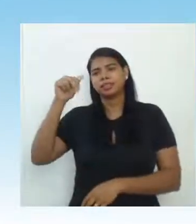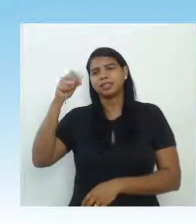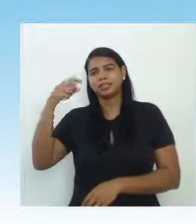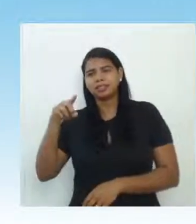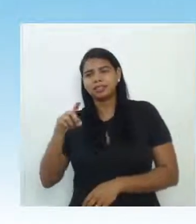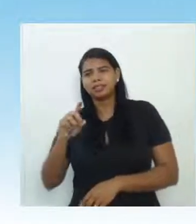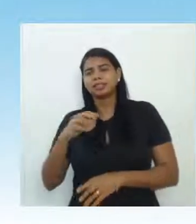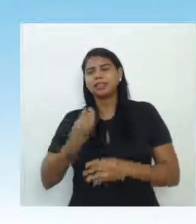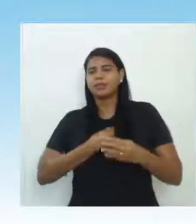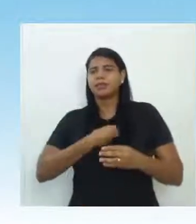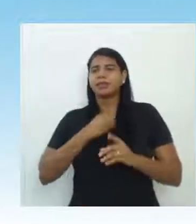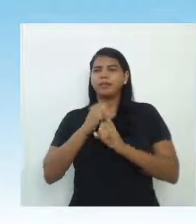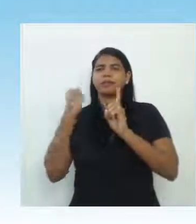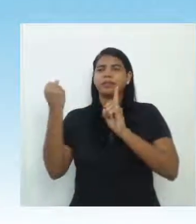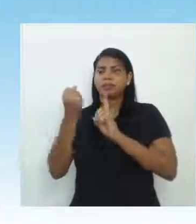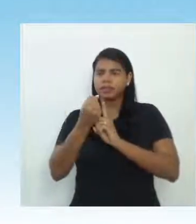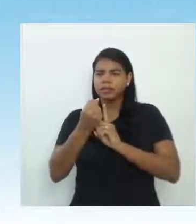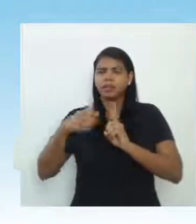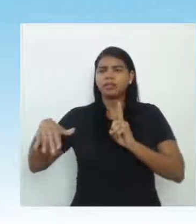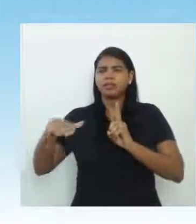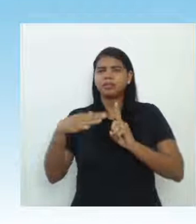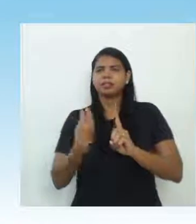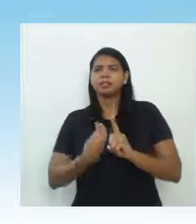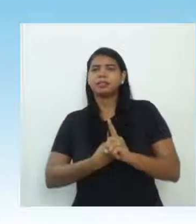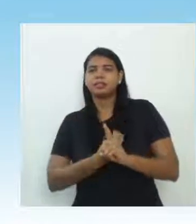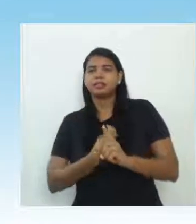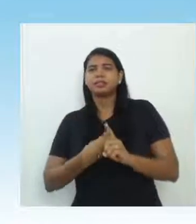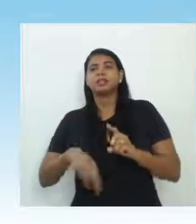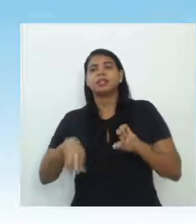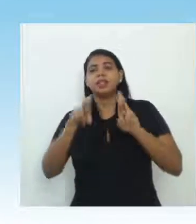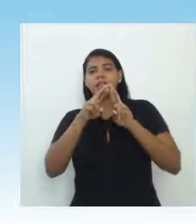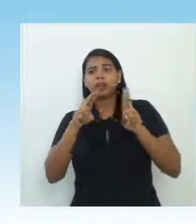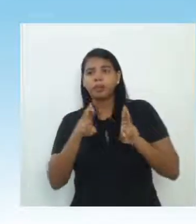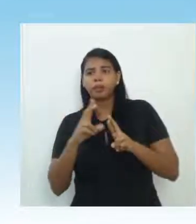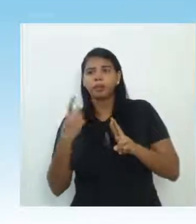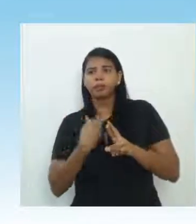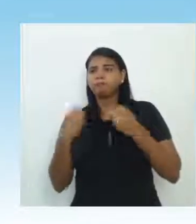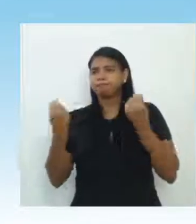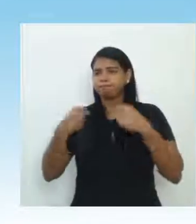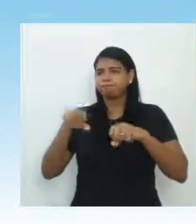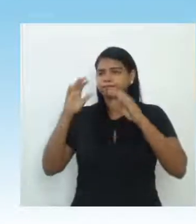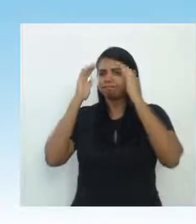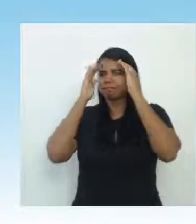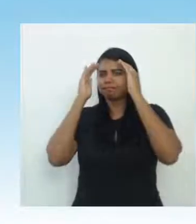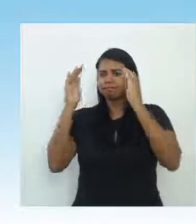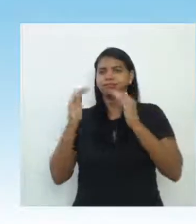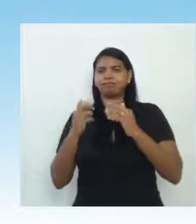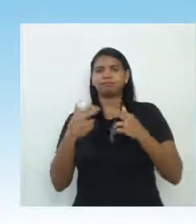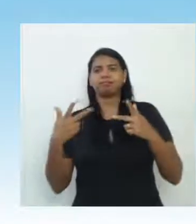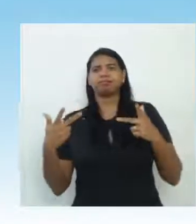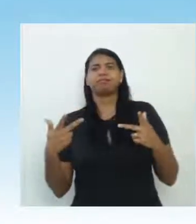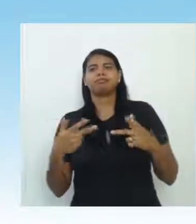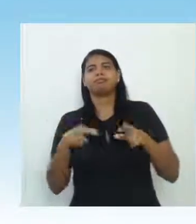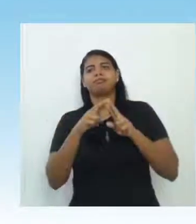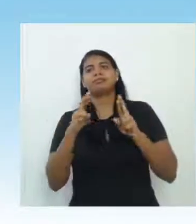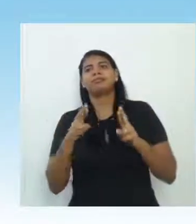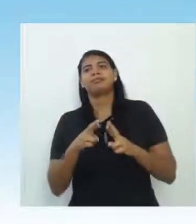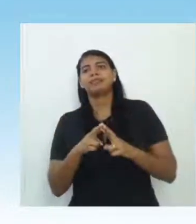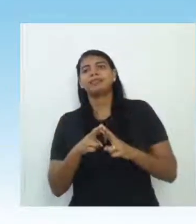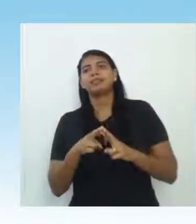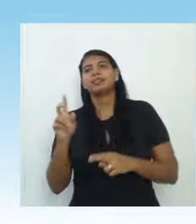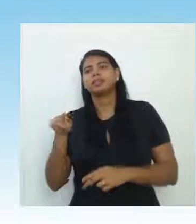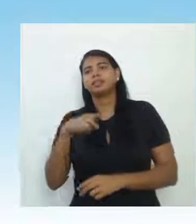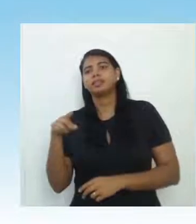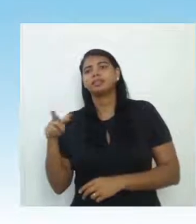em sociedade, a gente precisa entender que existem normas que a gente precisa obedecer. Algumas normas são proibitivas e